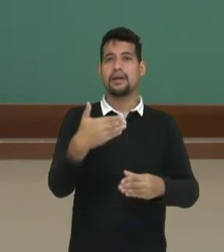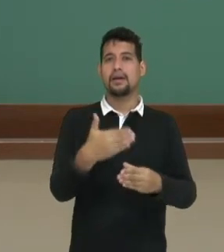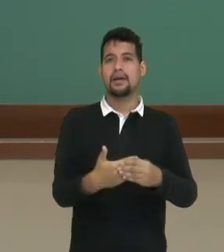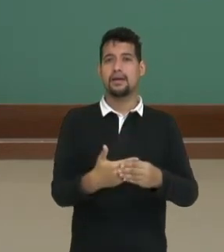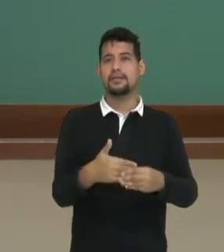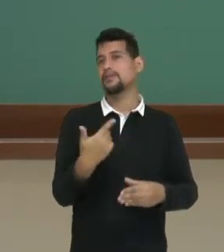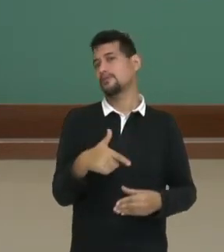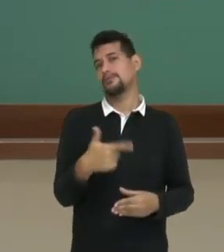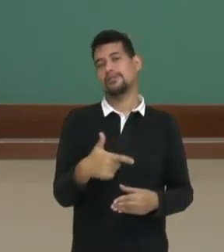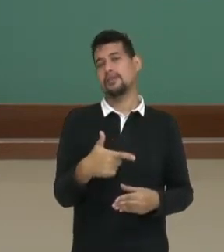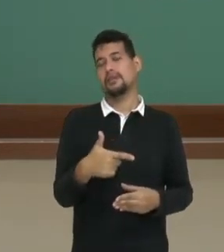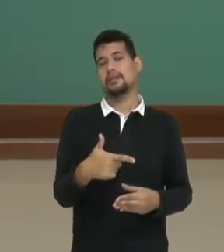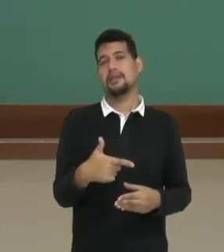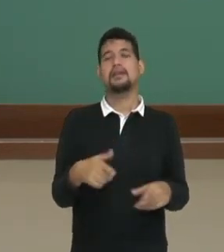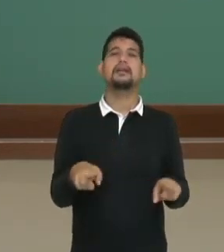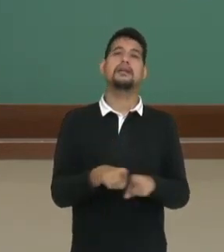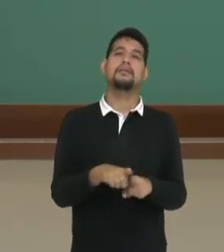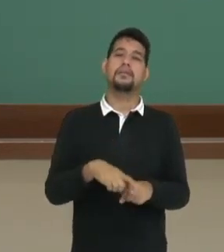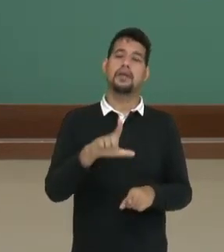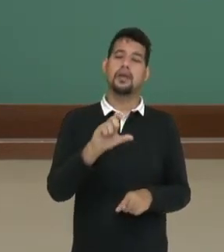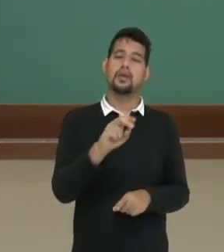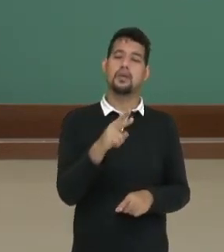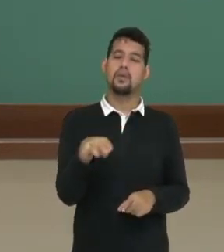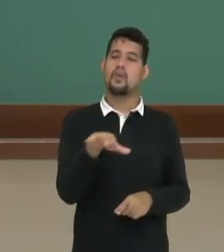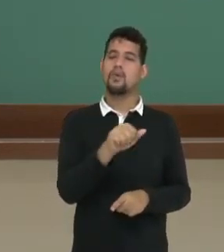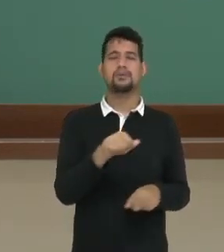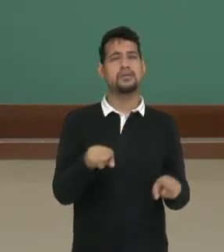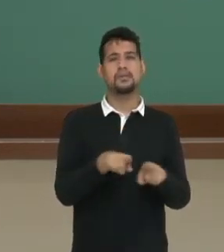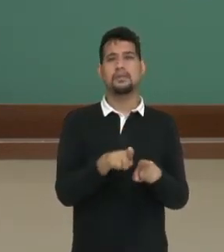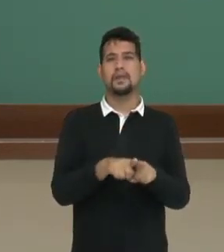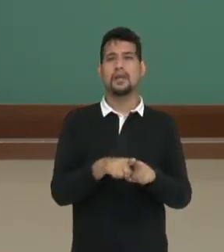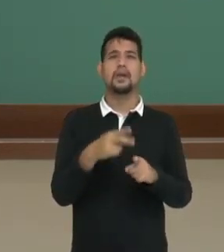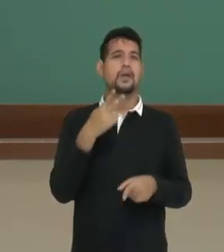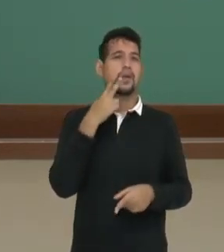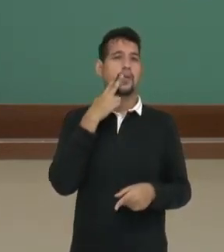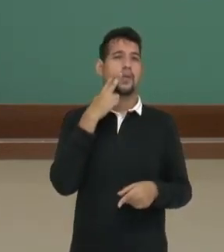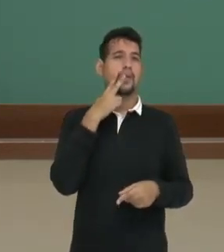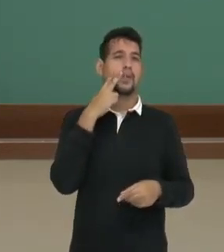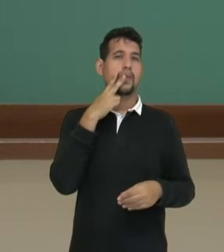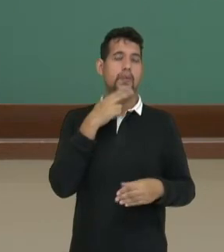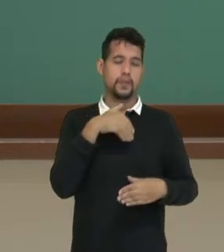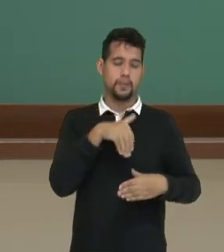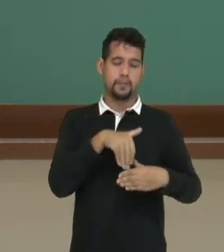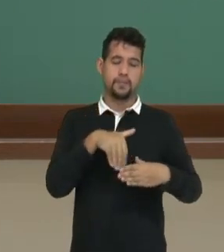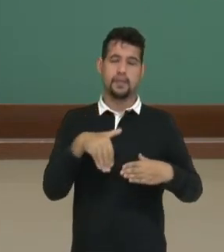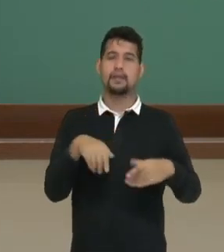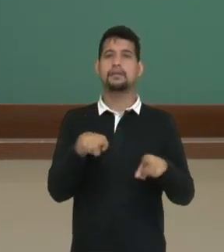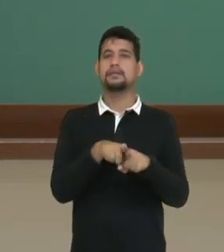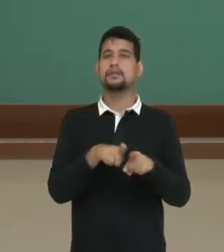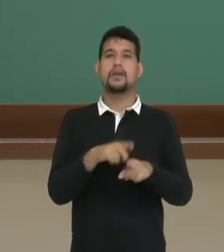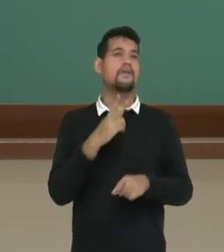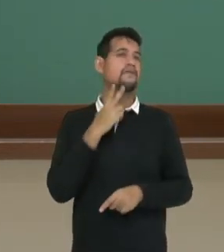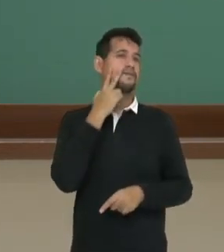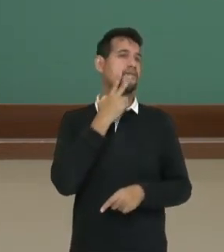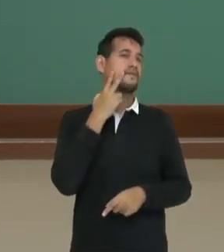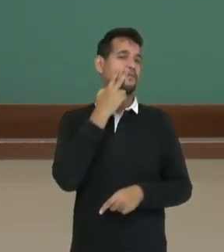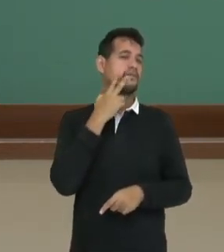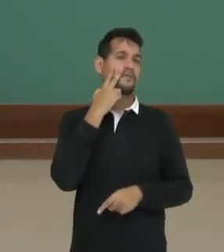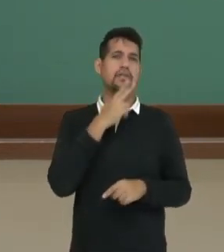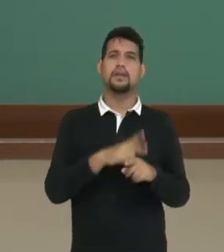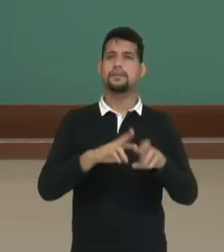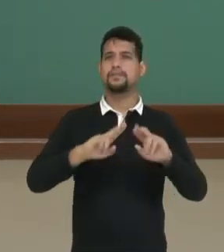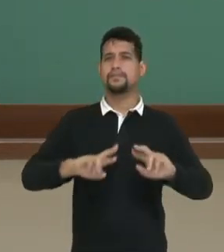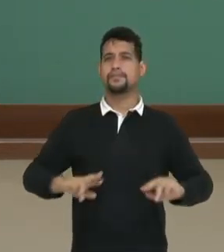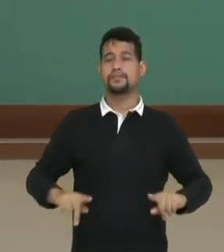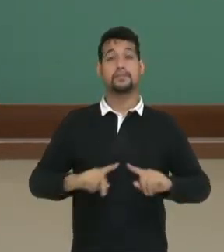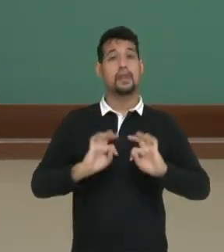Como candelabros, louças, cigarreiras, vinhos, né? Tecidos, né? De veludo, por